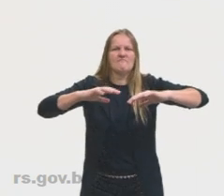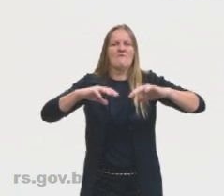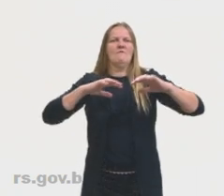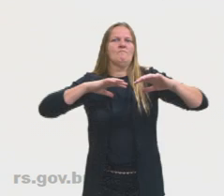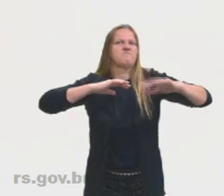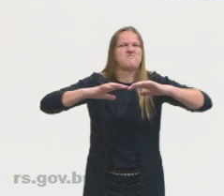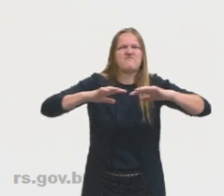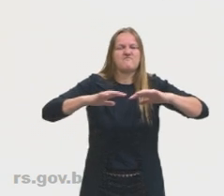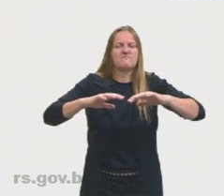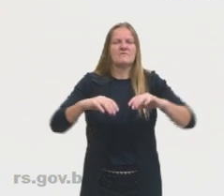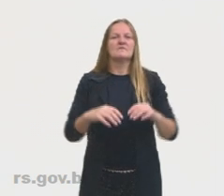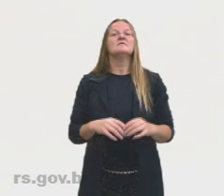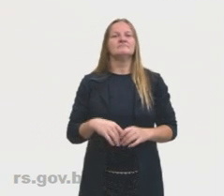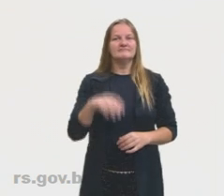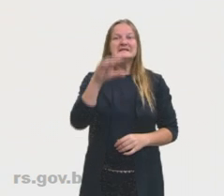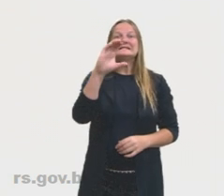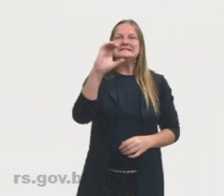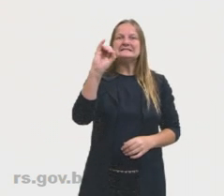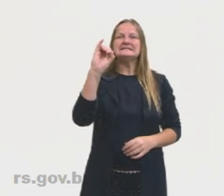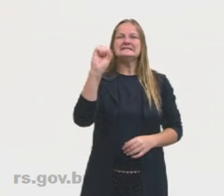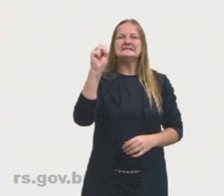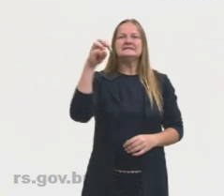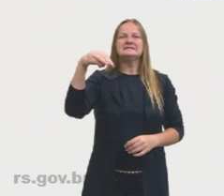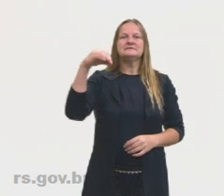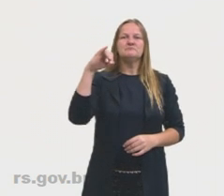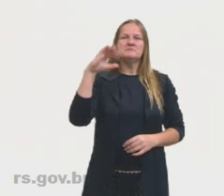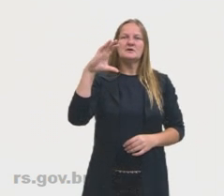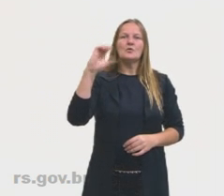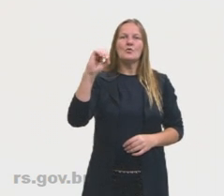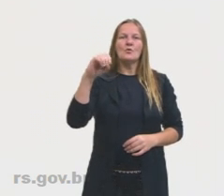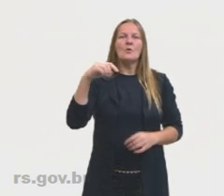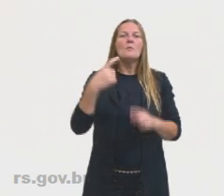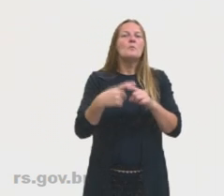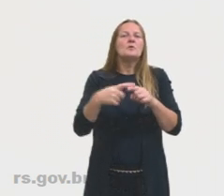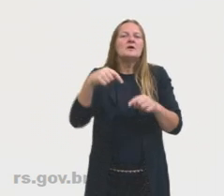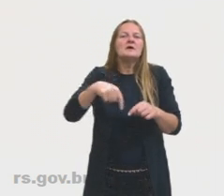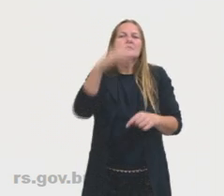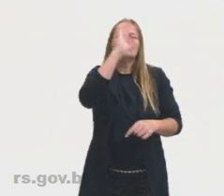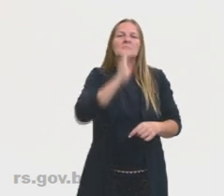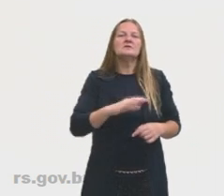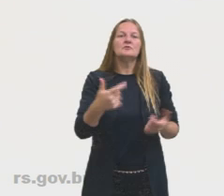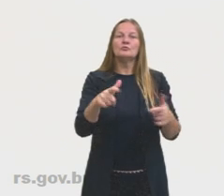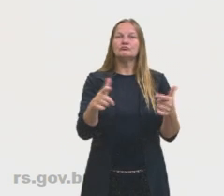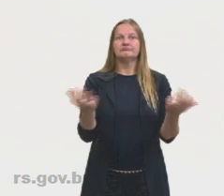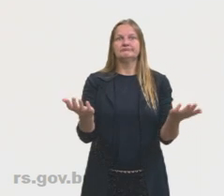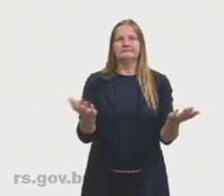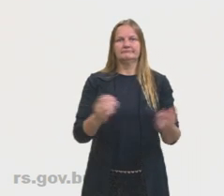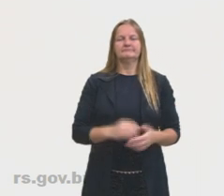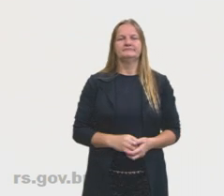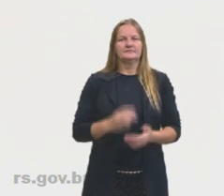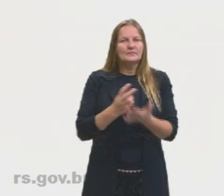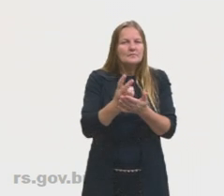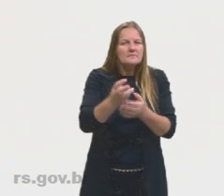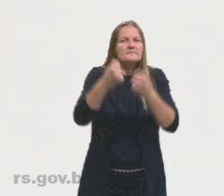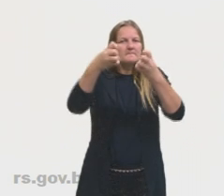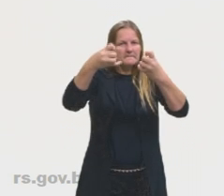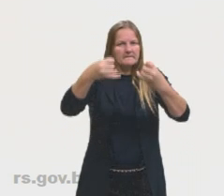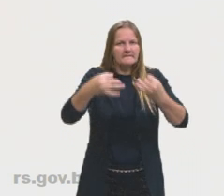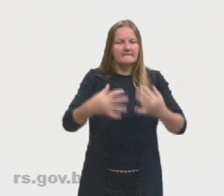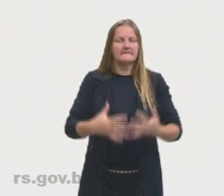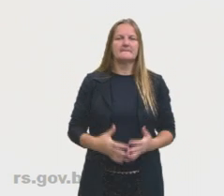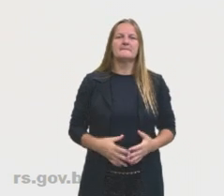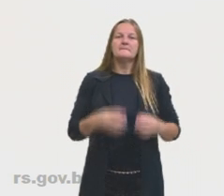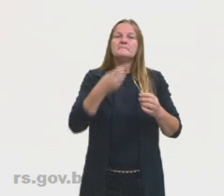ou abalos sísmicos né que aconteceram porque que não acontece no Brasil a gente vai dar continuidade na nossa aulinha né